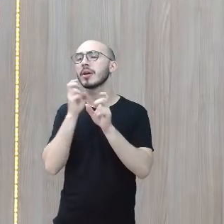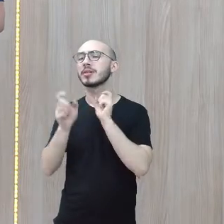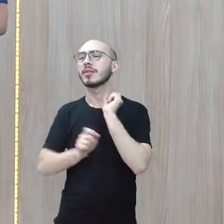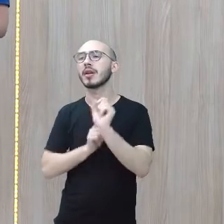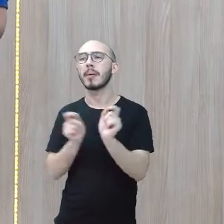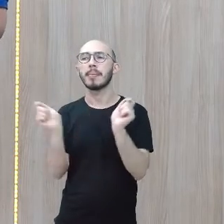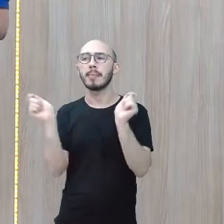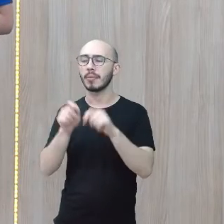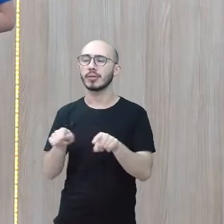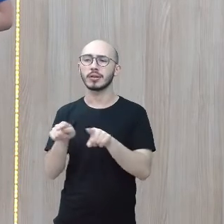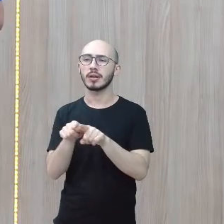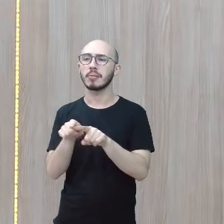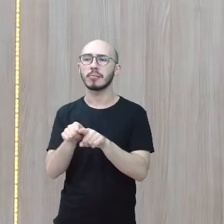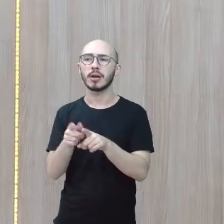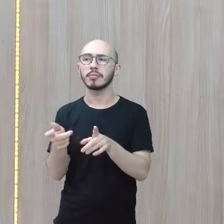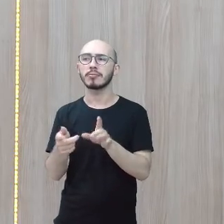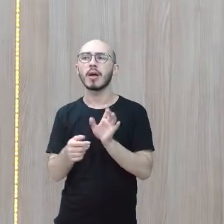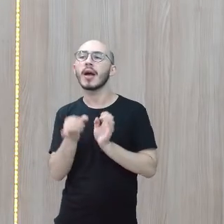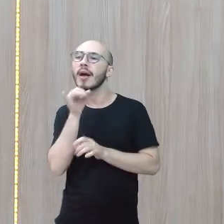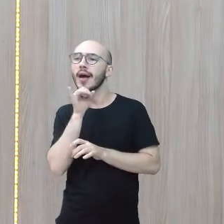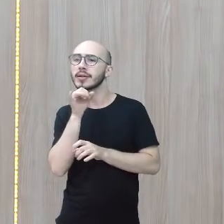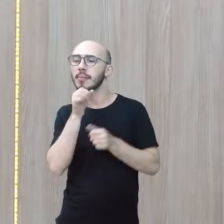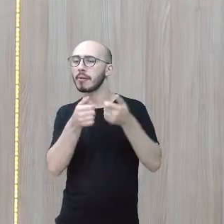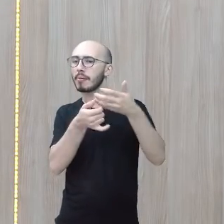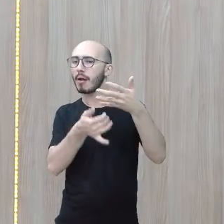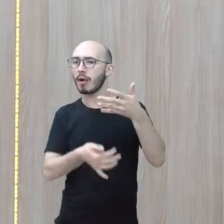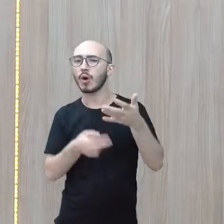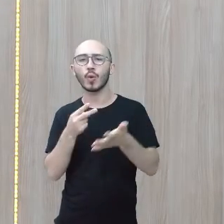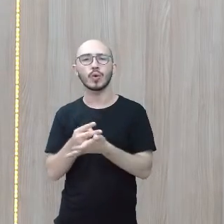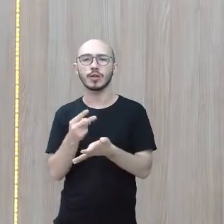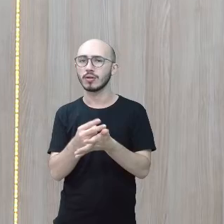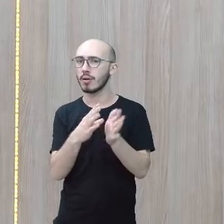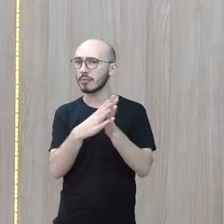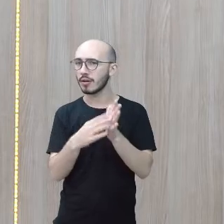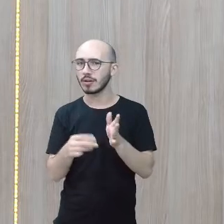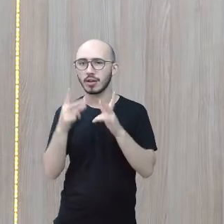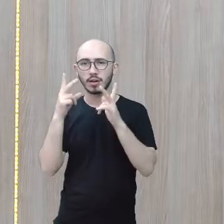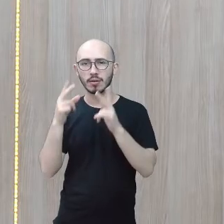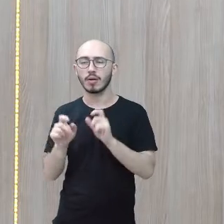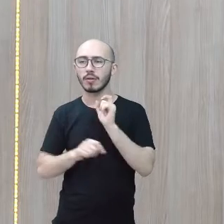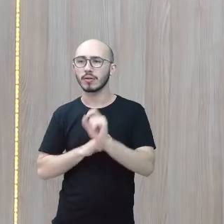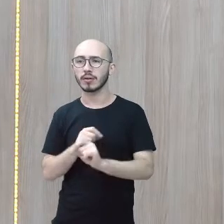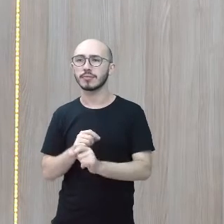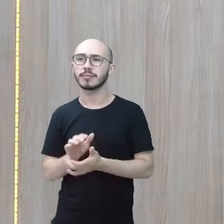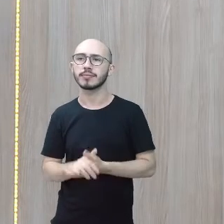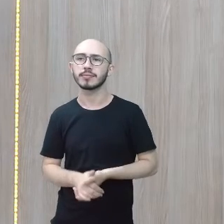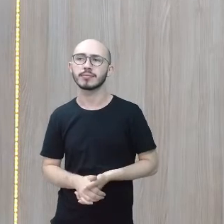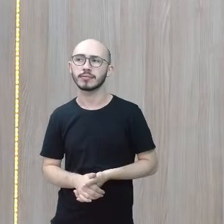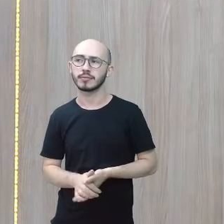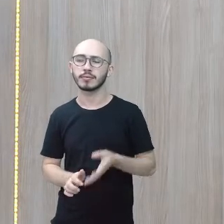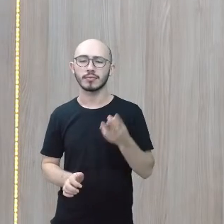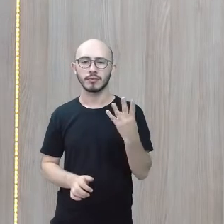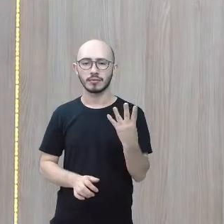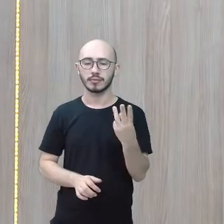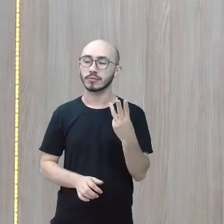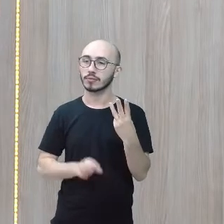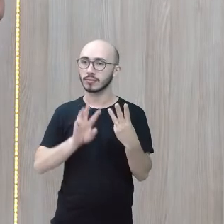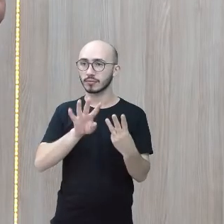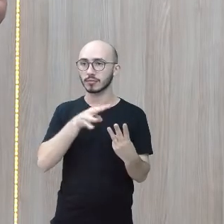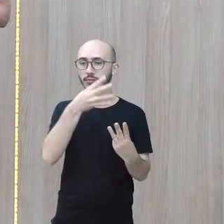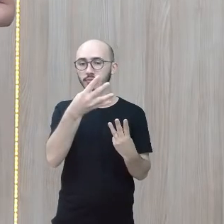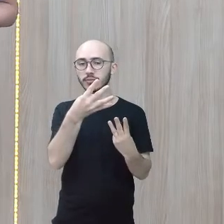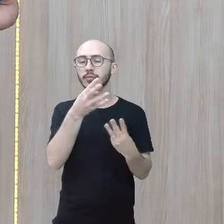ser feito para os próximos exemplos, seguindo o mesmo modelo, né? Se a gente observa ali, 3 elevado à quarta, que vai